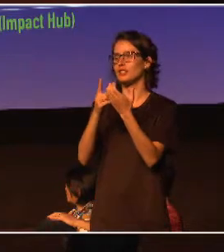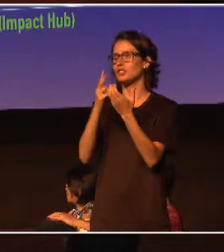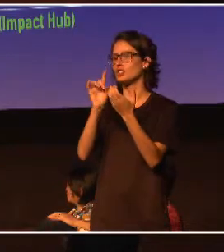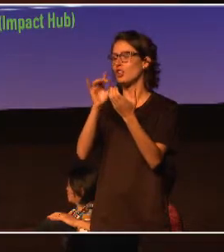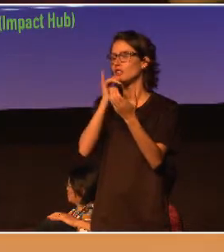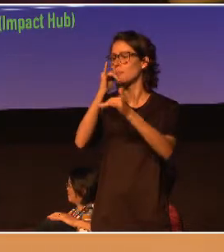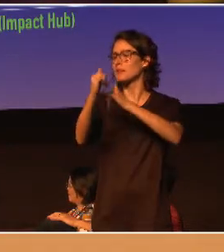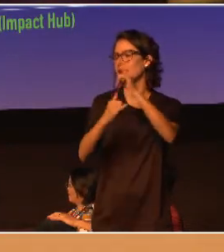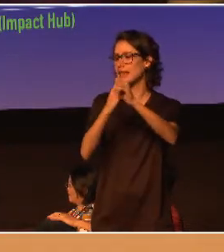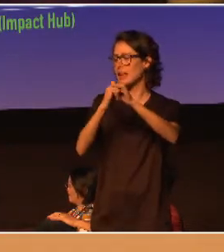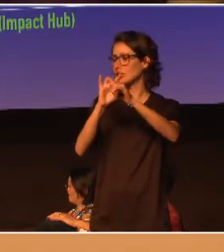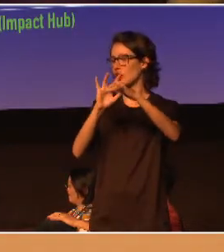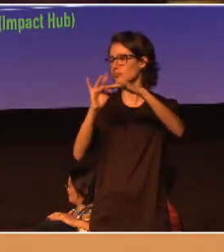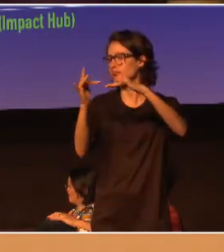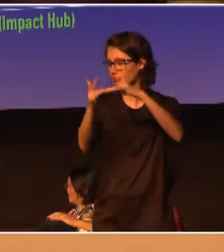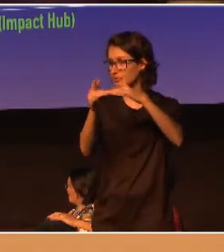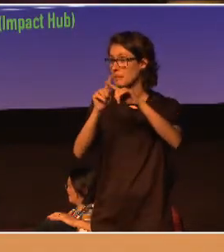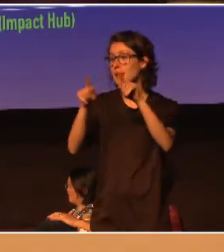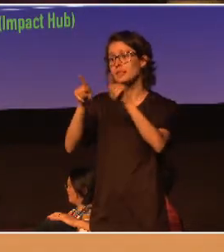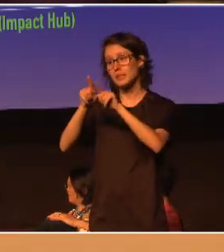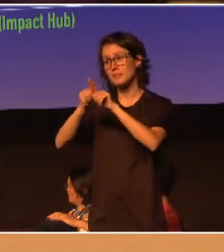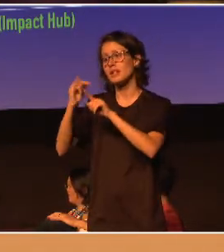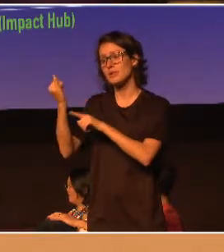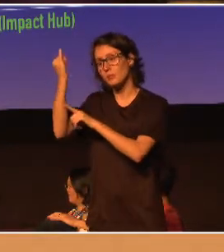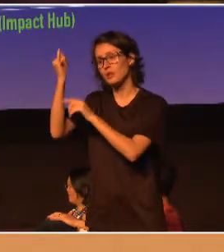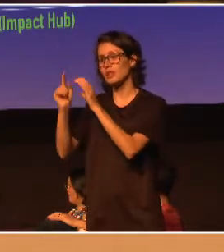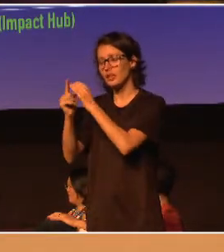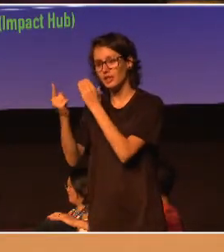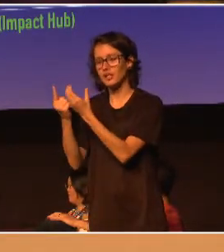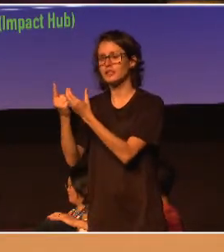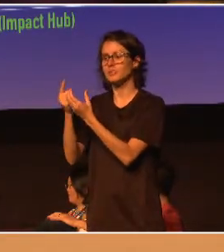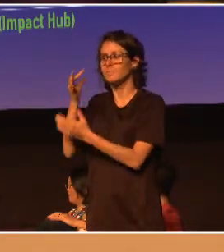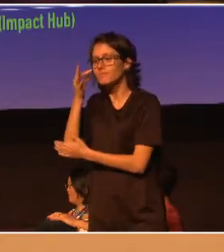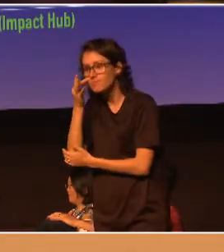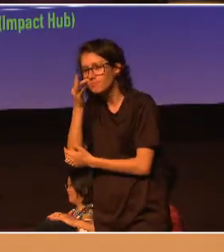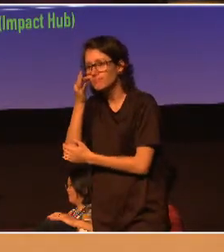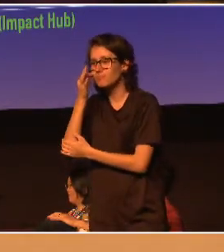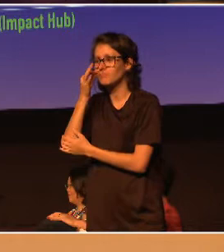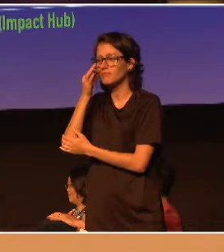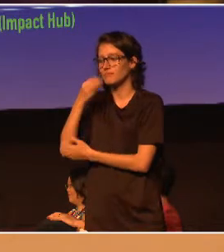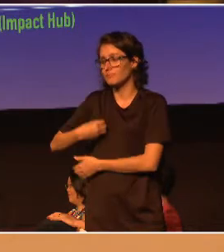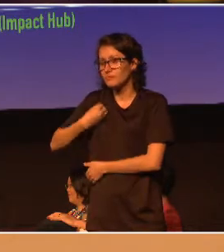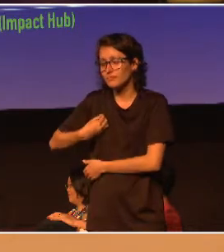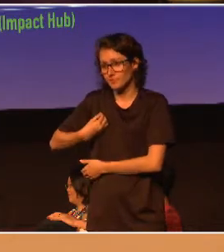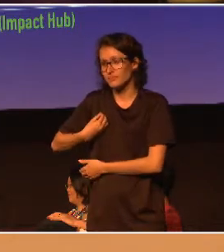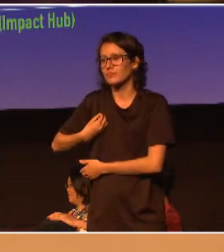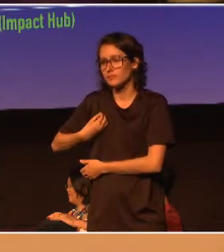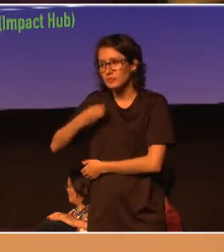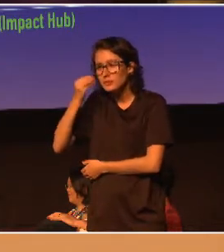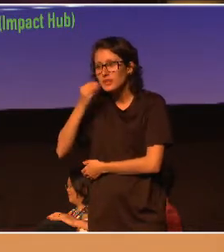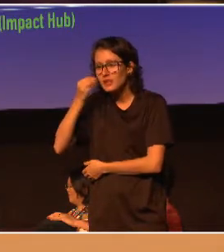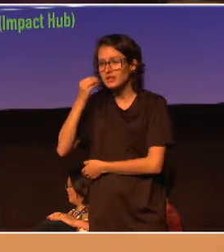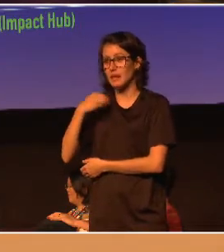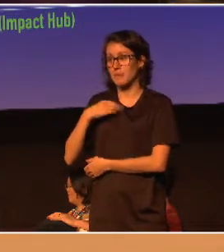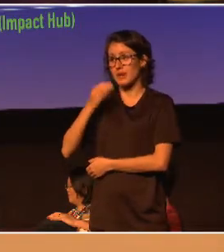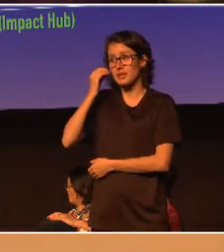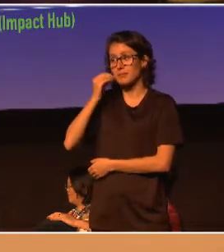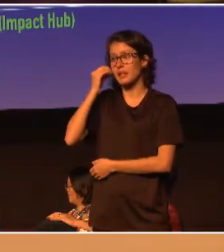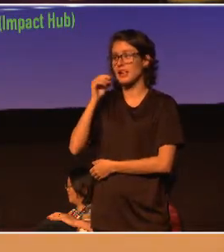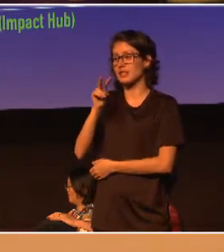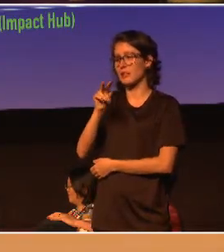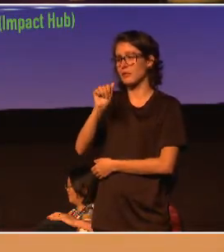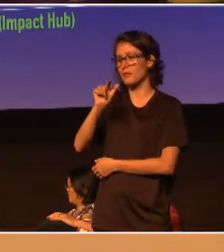momentos offline, ou ter uma grande parte da estratégia para offline, né? Na nossa experiência com a Vale do Dendê, a gente